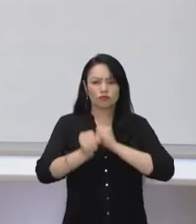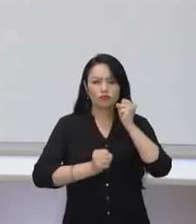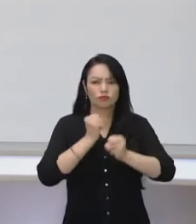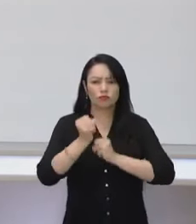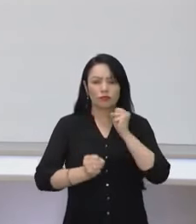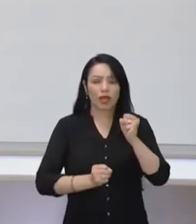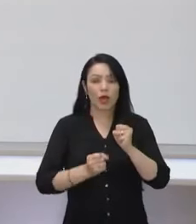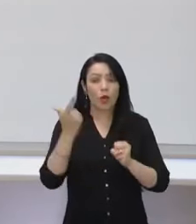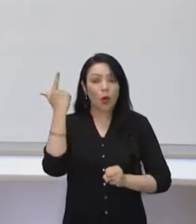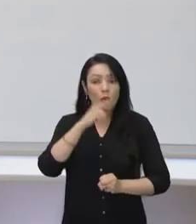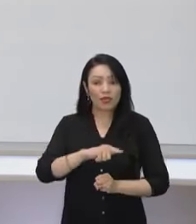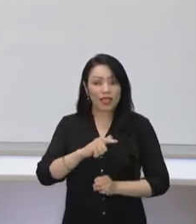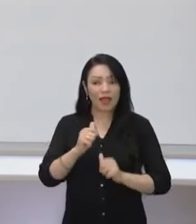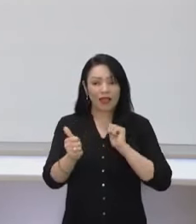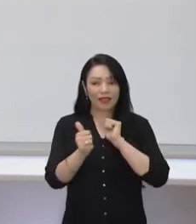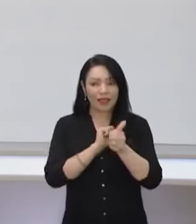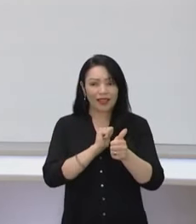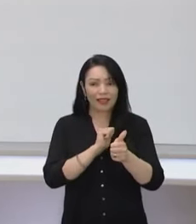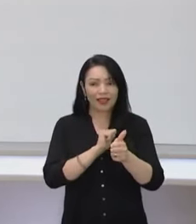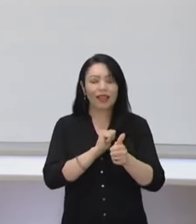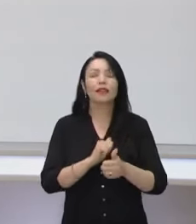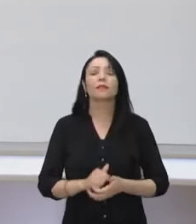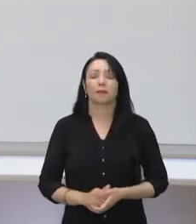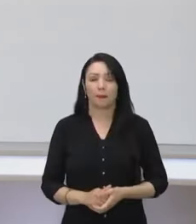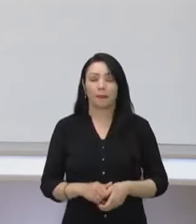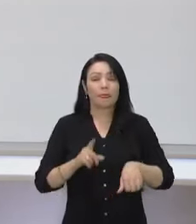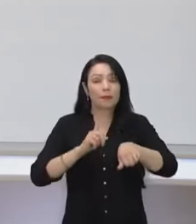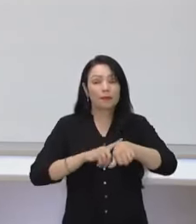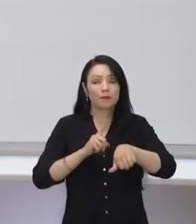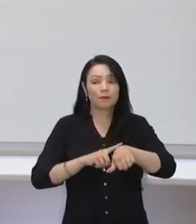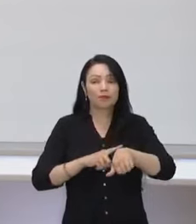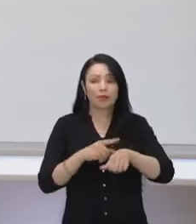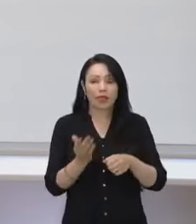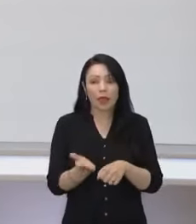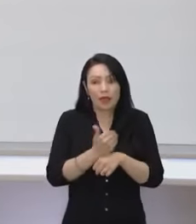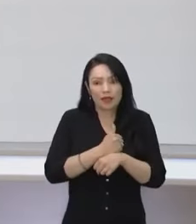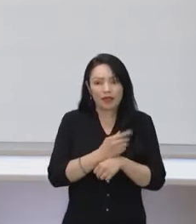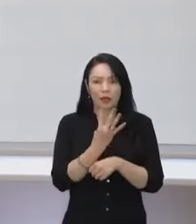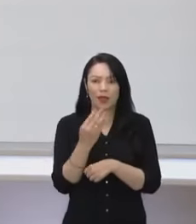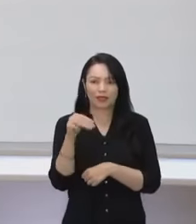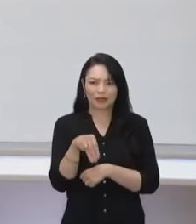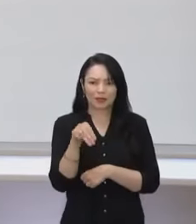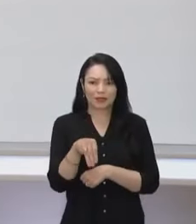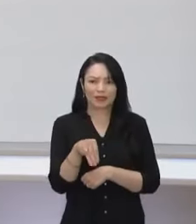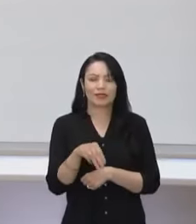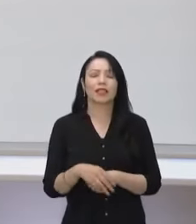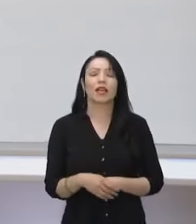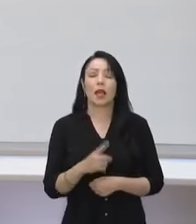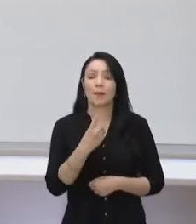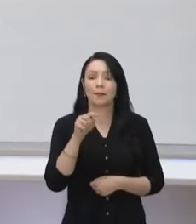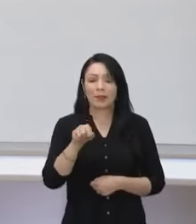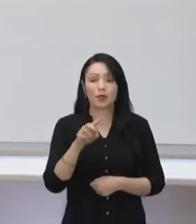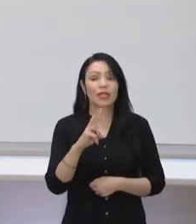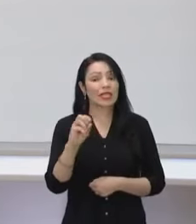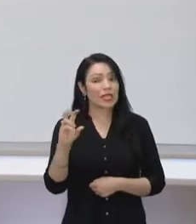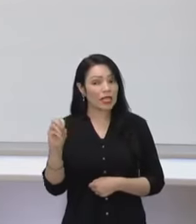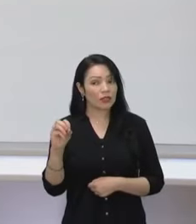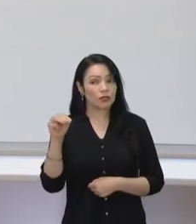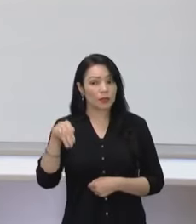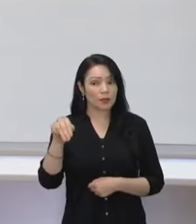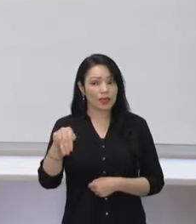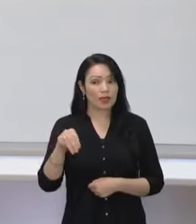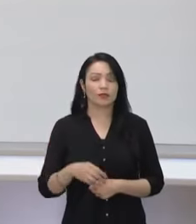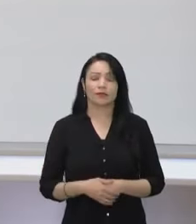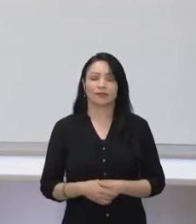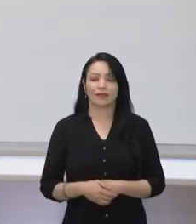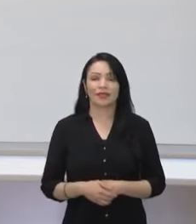corredor conseguiria fazer como tempo para a corrida de 1.500 metros, né? Aliás, o